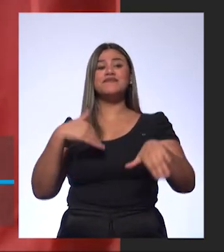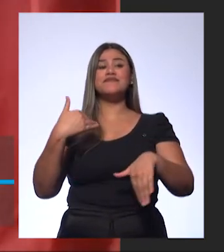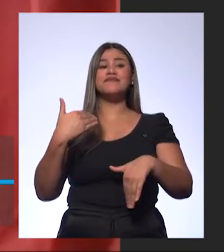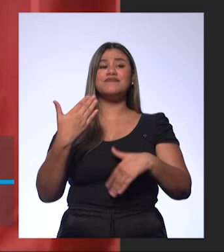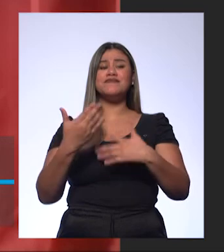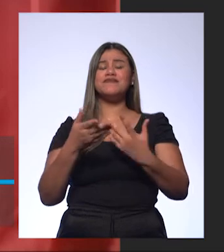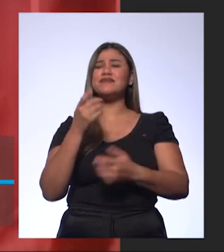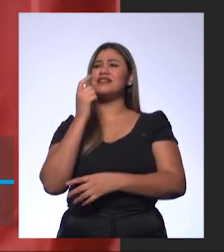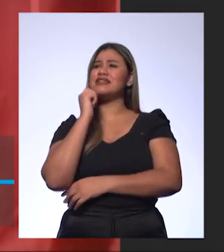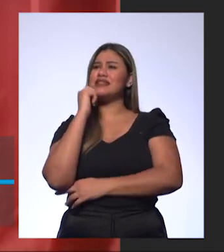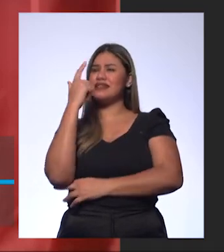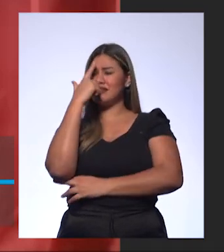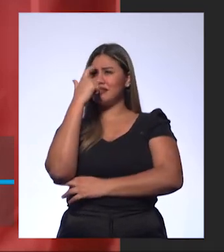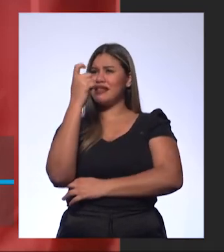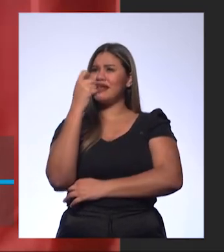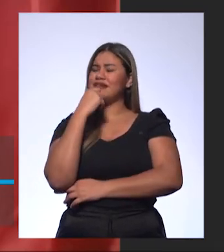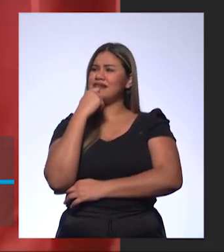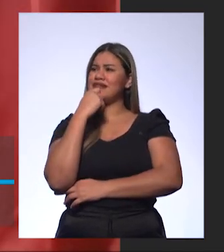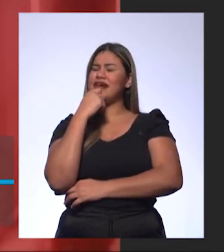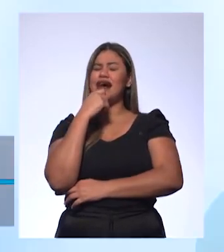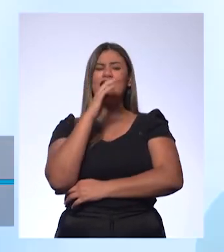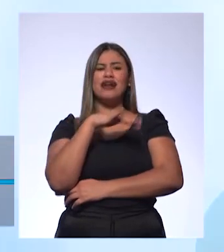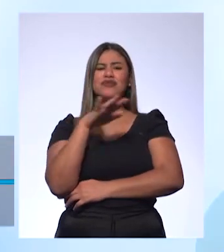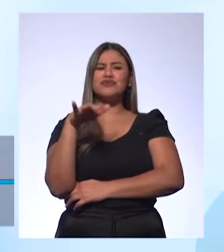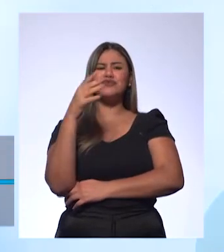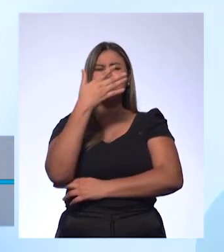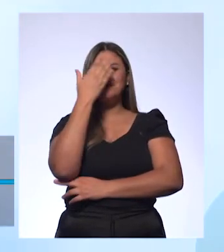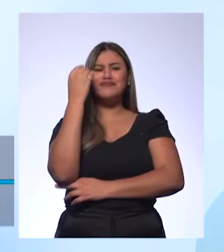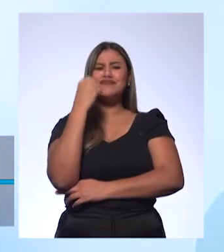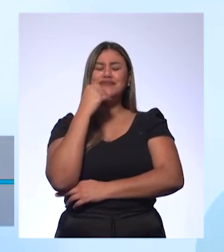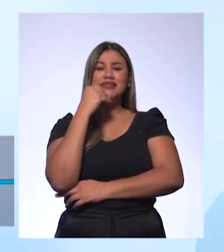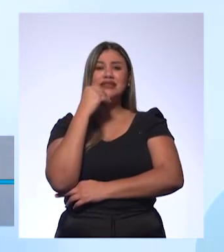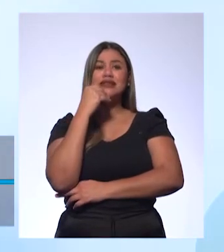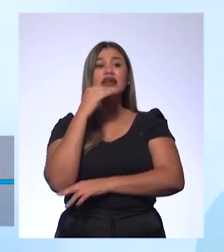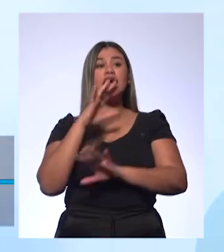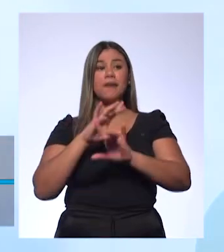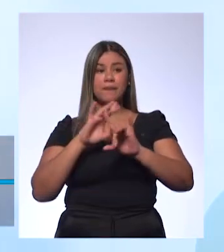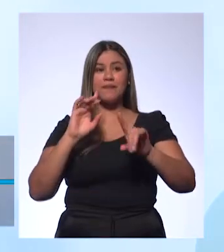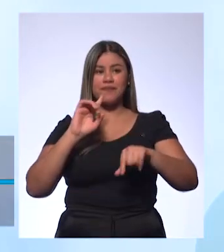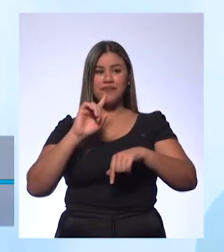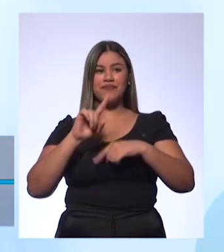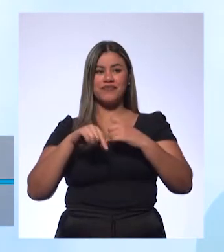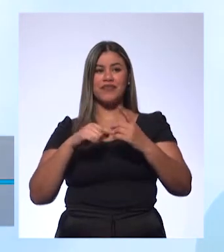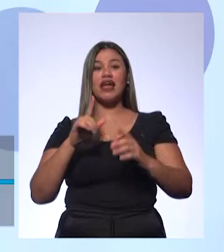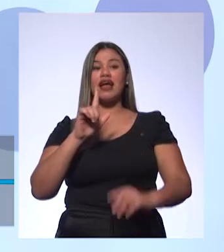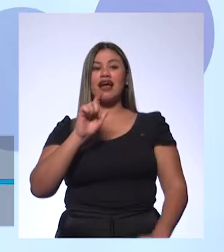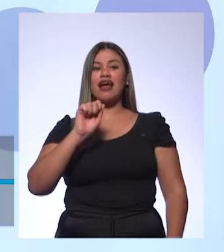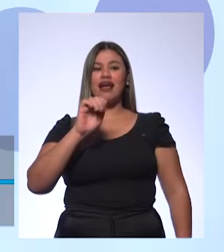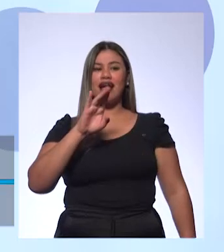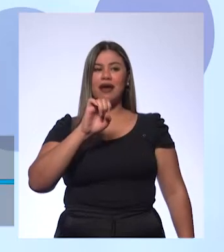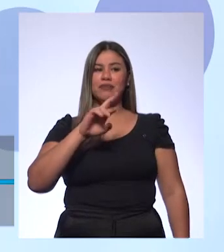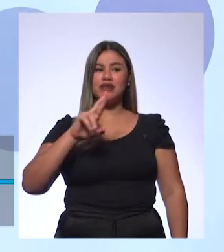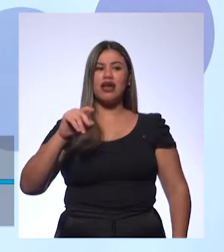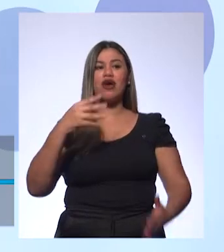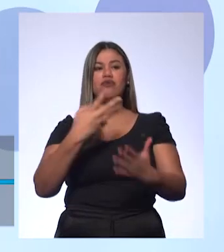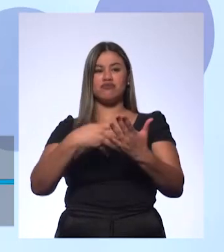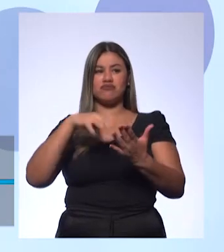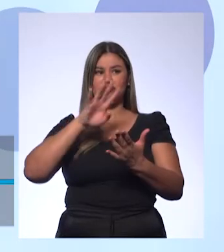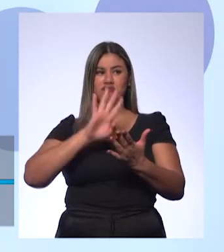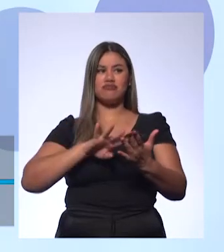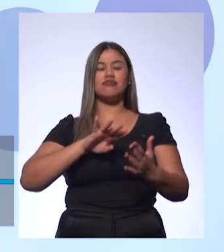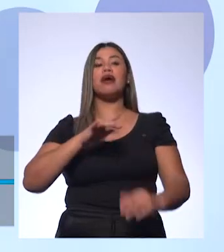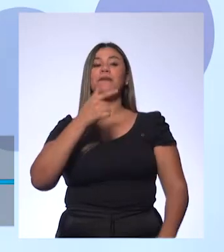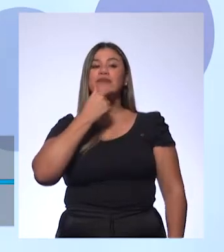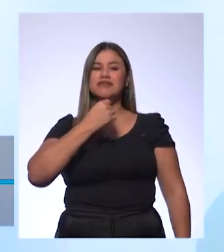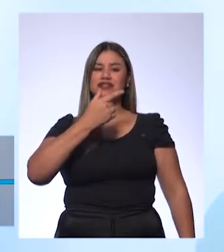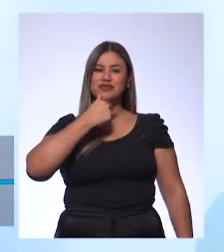ideia, eu não lembro o nome da aluna, né? Eu vou achar aqui, que eu perdi também, viu? Mas a gente acha. O Gabriel falou uma tabela de horários. Isso,